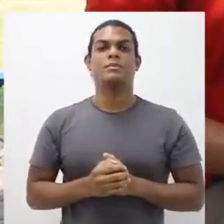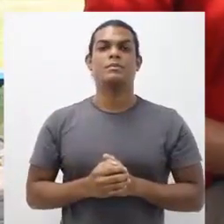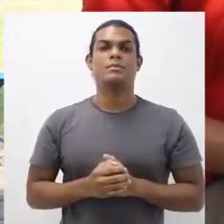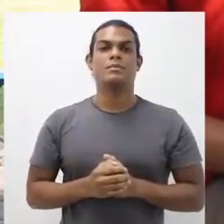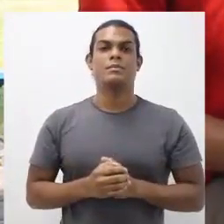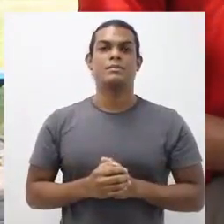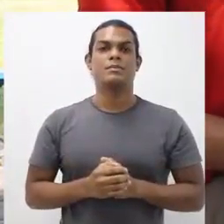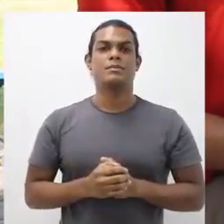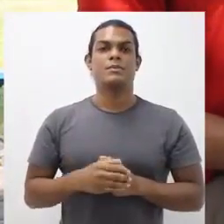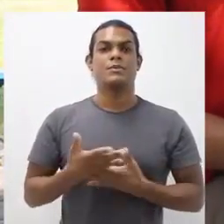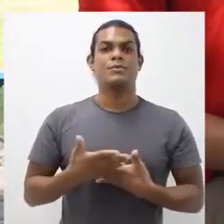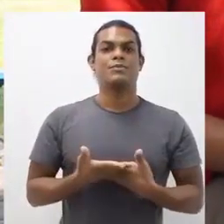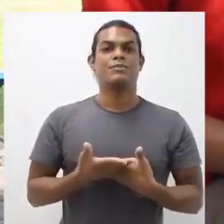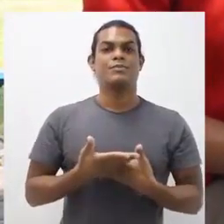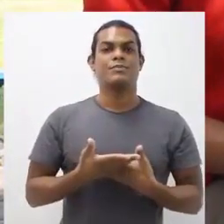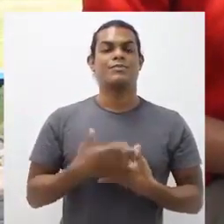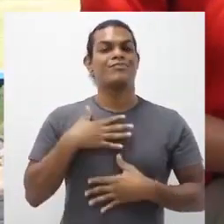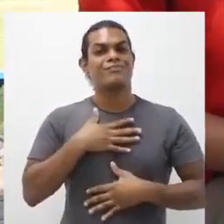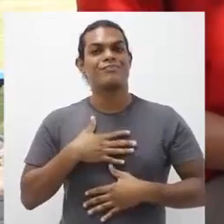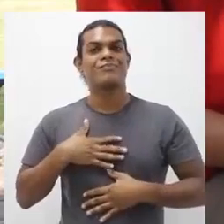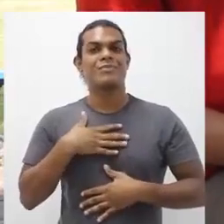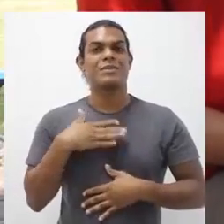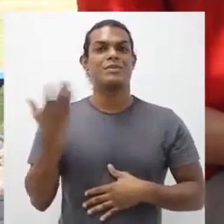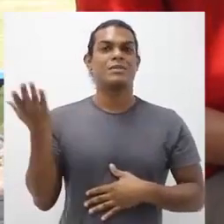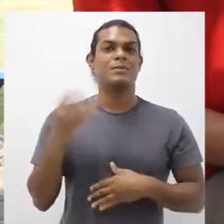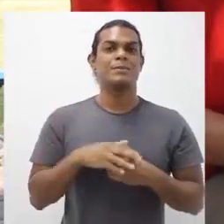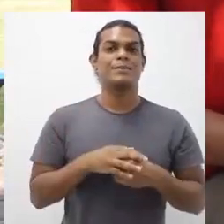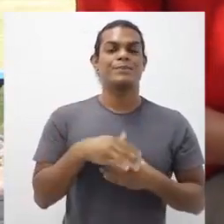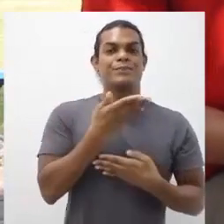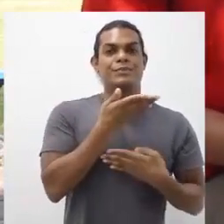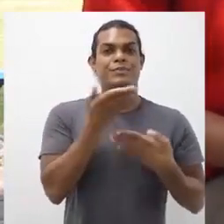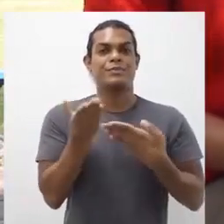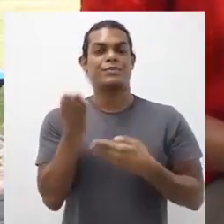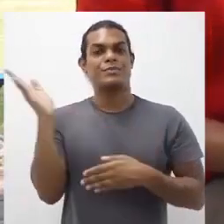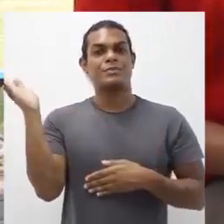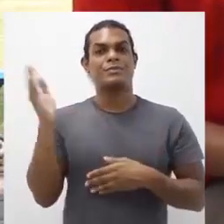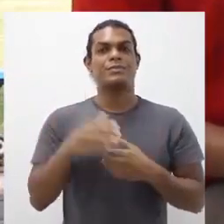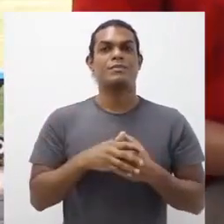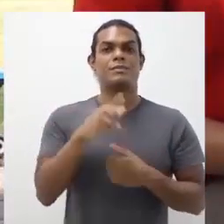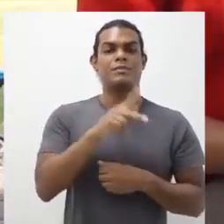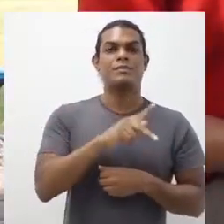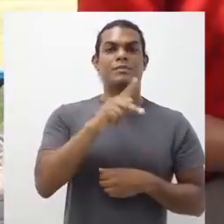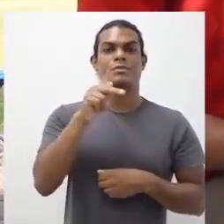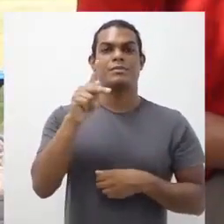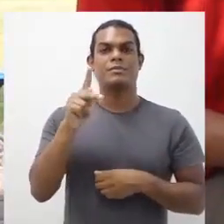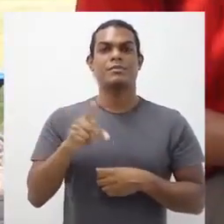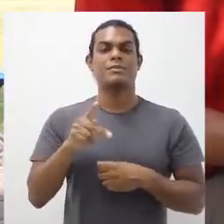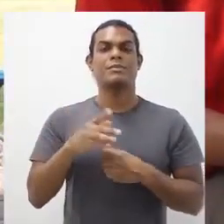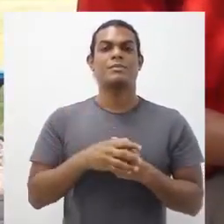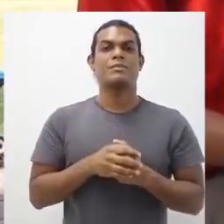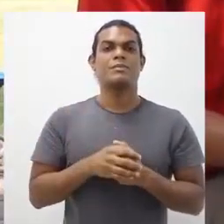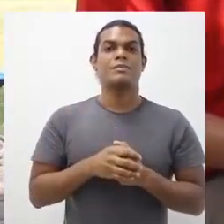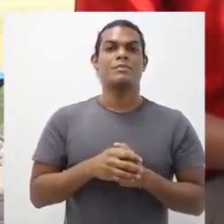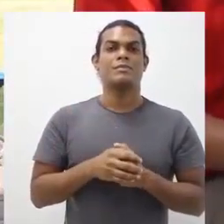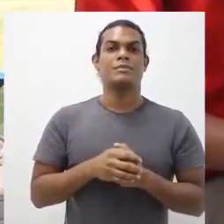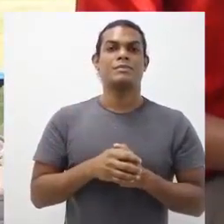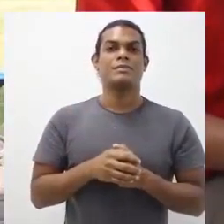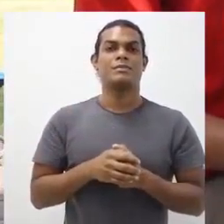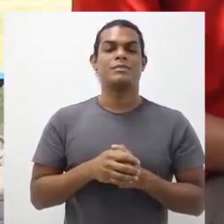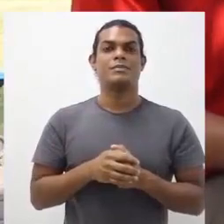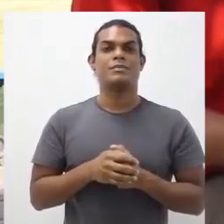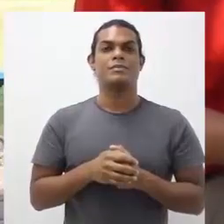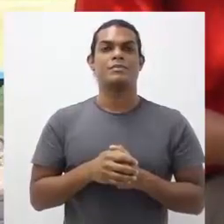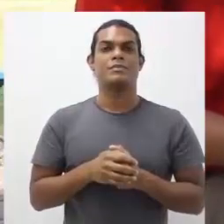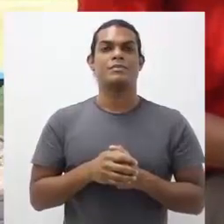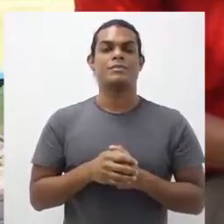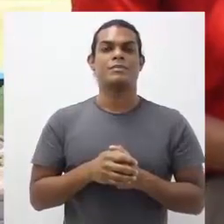Finalizando essa disciplina, com muito prazer, foi muito interessante, nós trabalhamos muito bem, gostei muito, espero que vocês também tenham gostado.